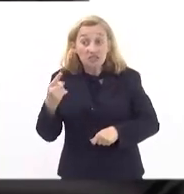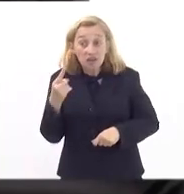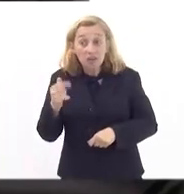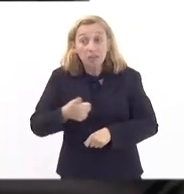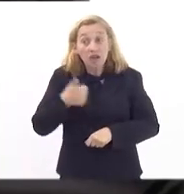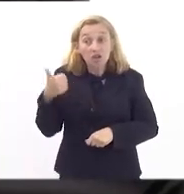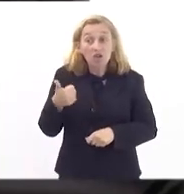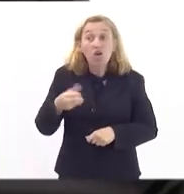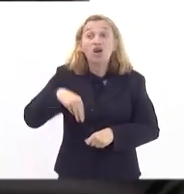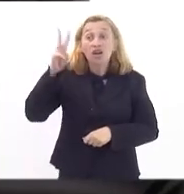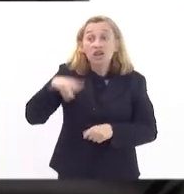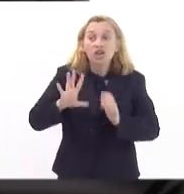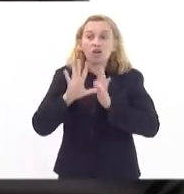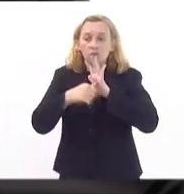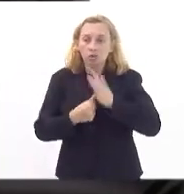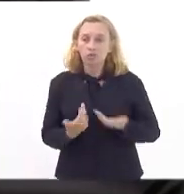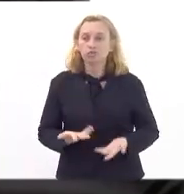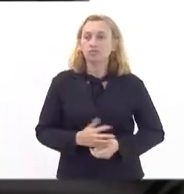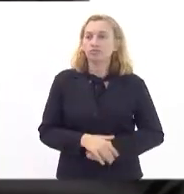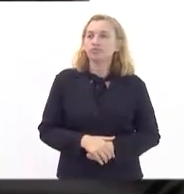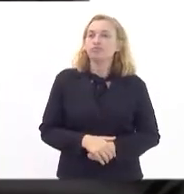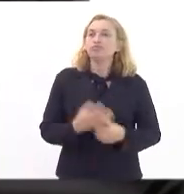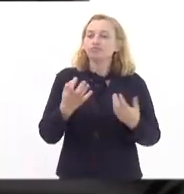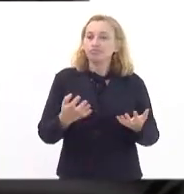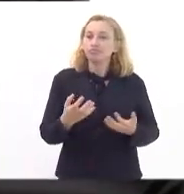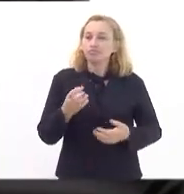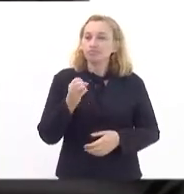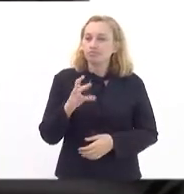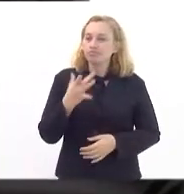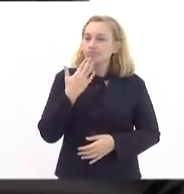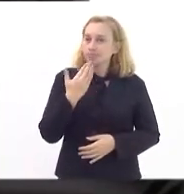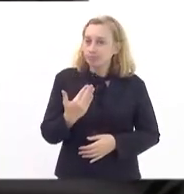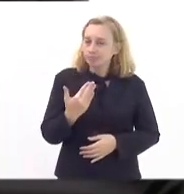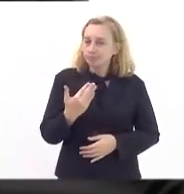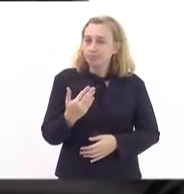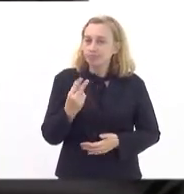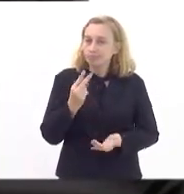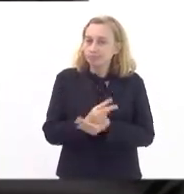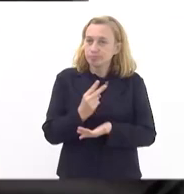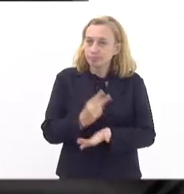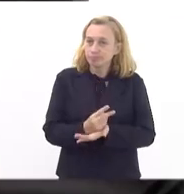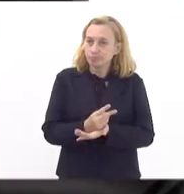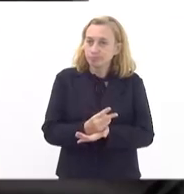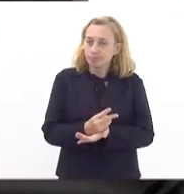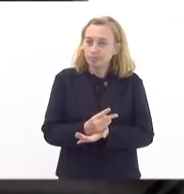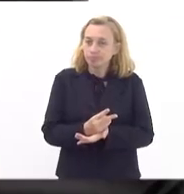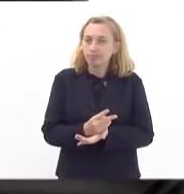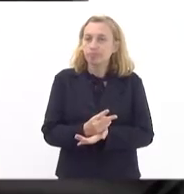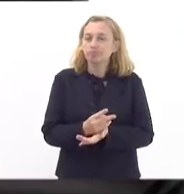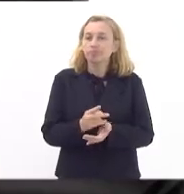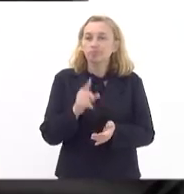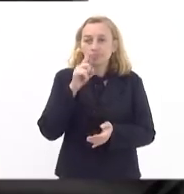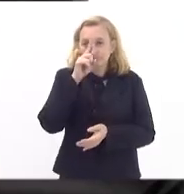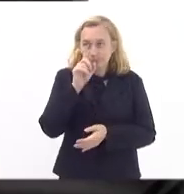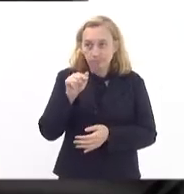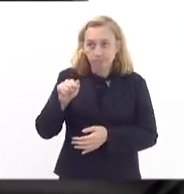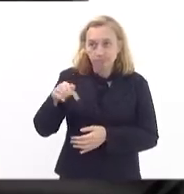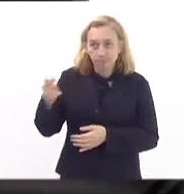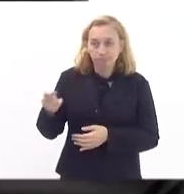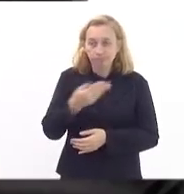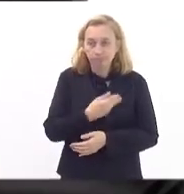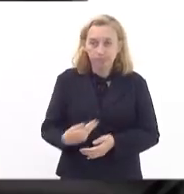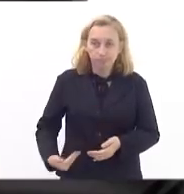melhorar a investigação Então eu queria só sugerir né mesmo correndo o risco de lá na frente o